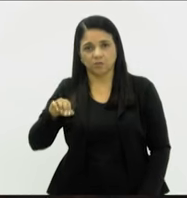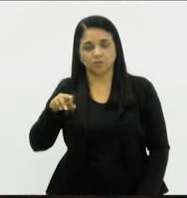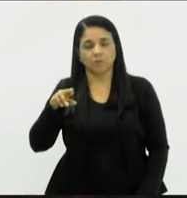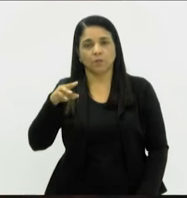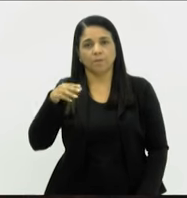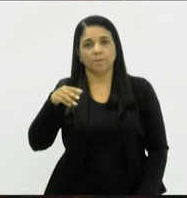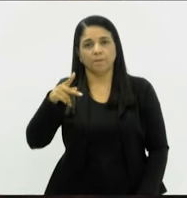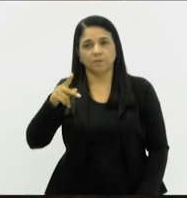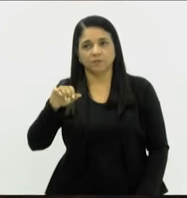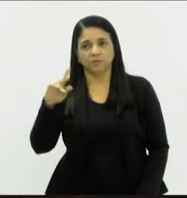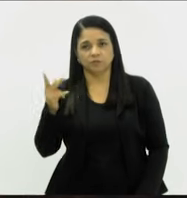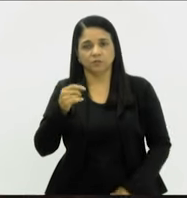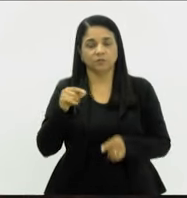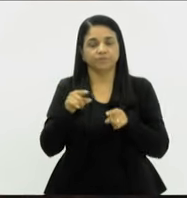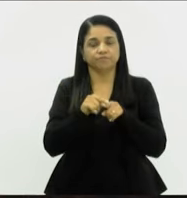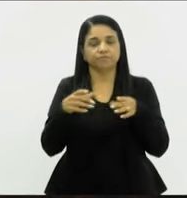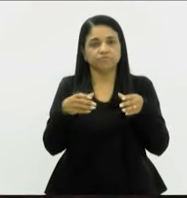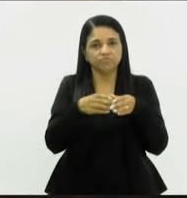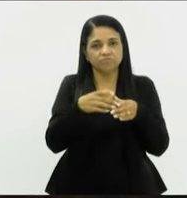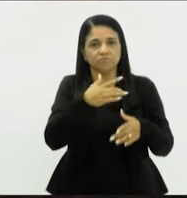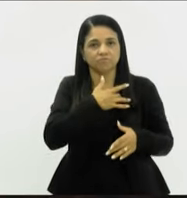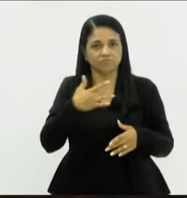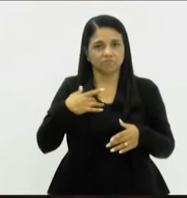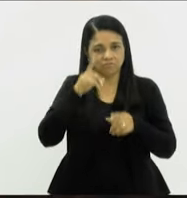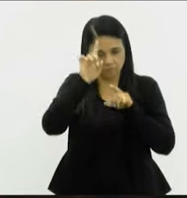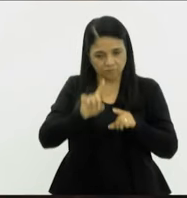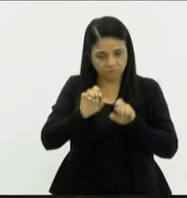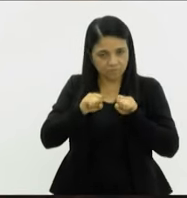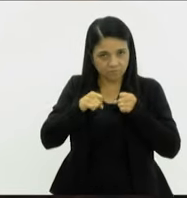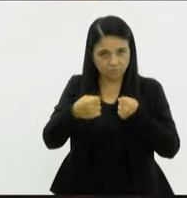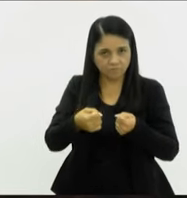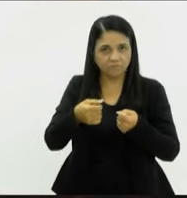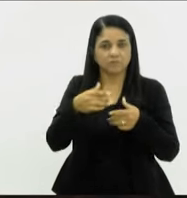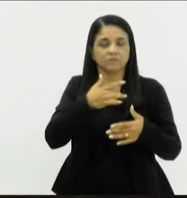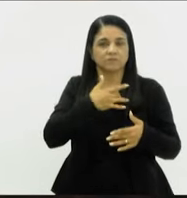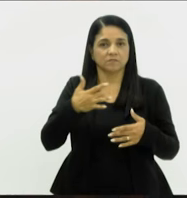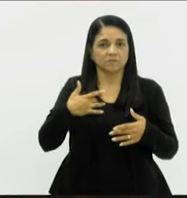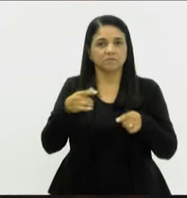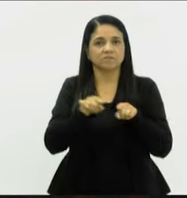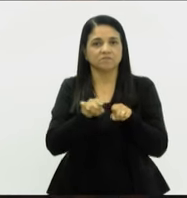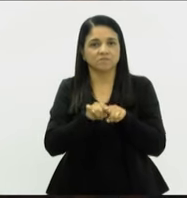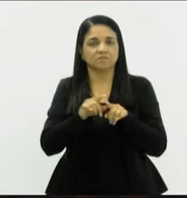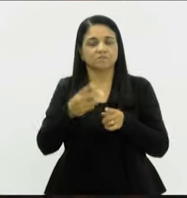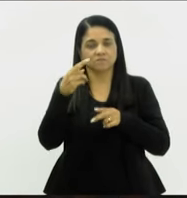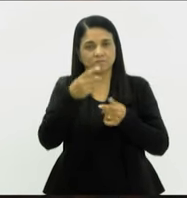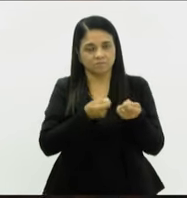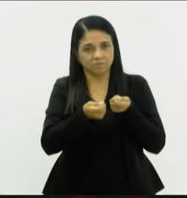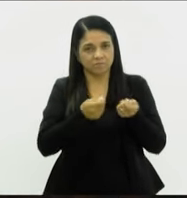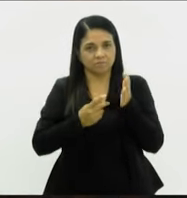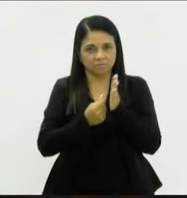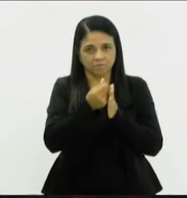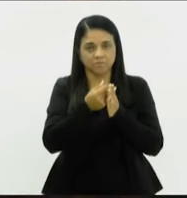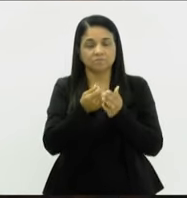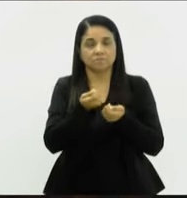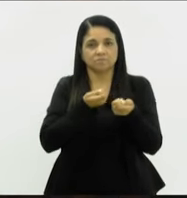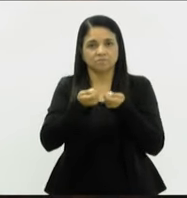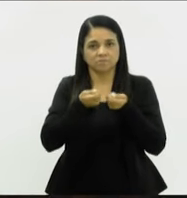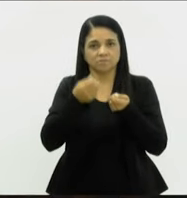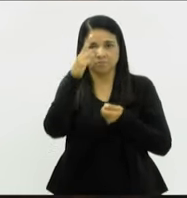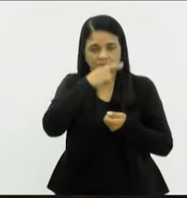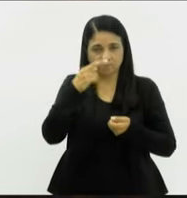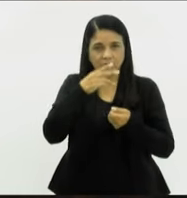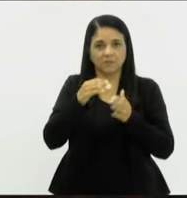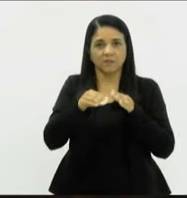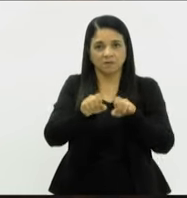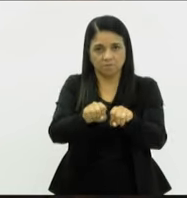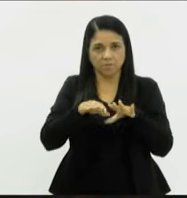Constituição, Justiça, de Saúde, Defesa dos Direitos da Mulher, de Orçamento, Finança, Fiscalização Financeira e Controle, a emenda de